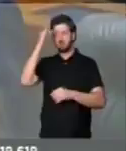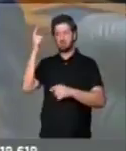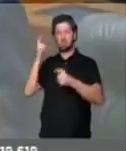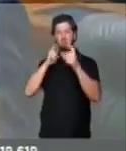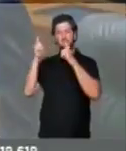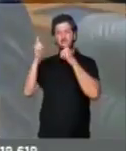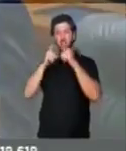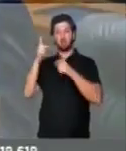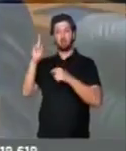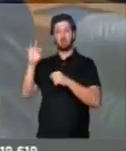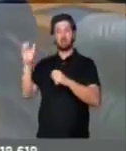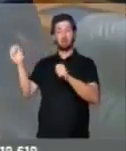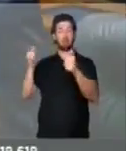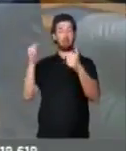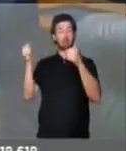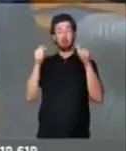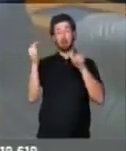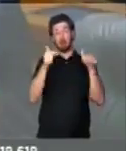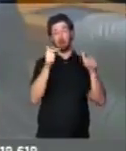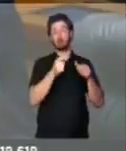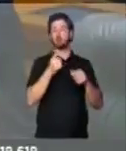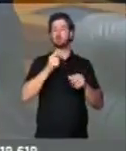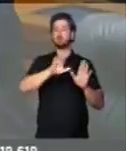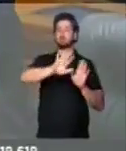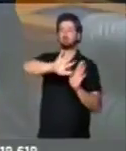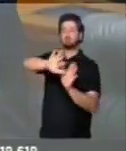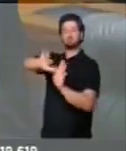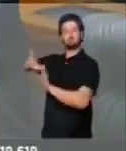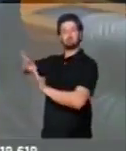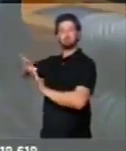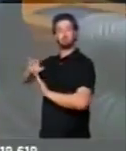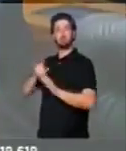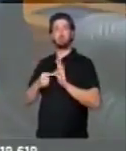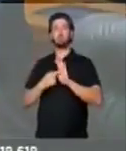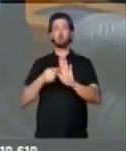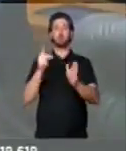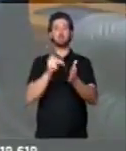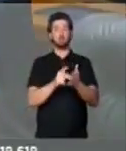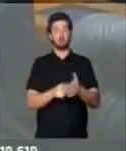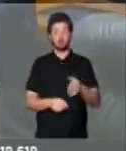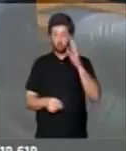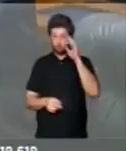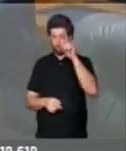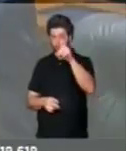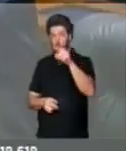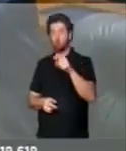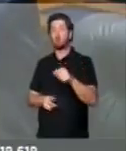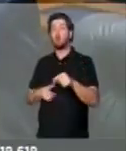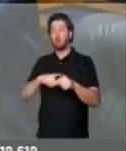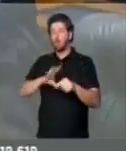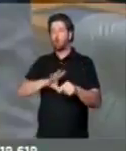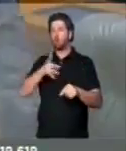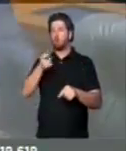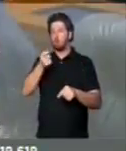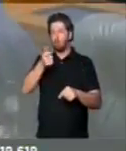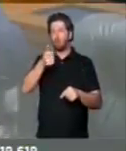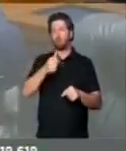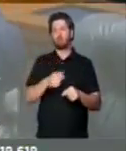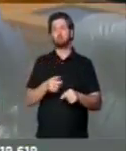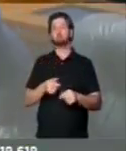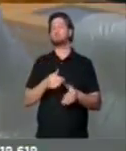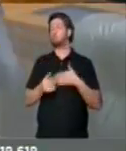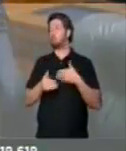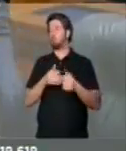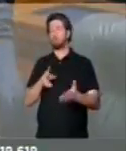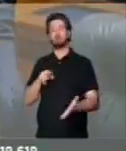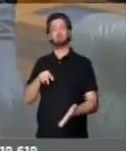mentiras que o PT profanam aqui dentro desse plenário. Vossa Excelência é um dos poucos que mesmo ali,